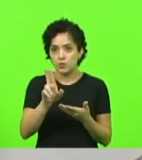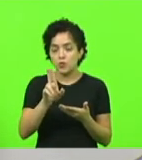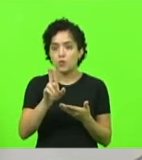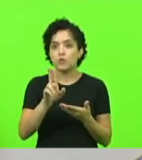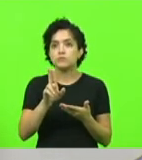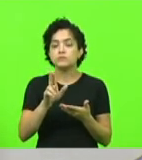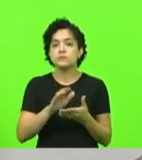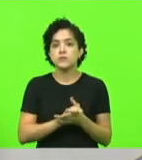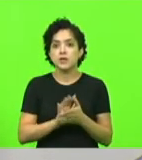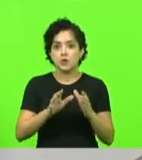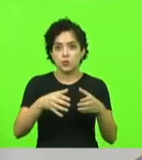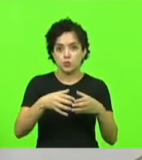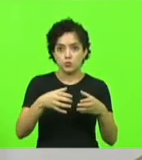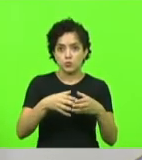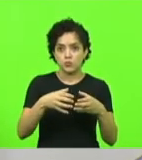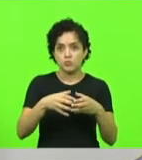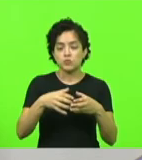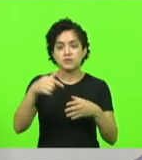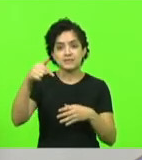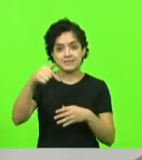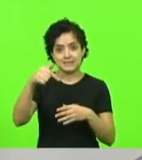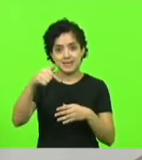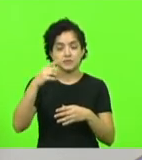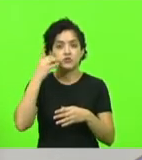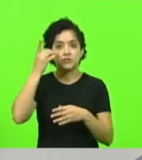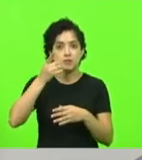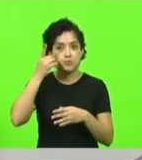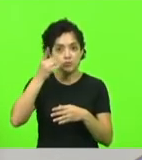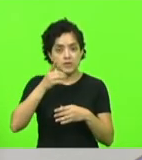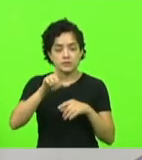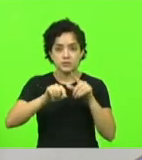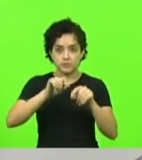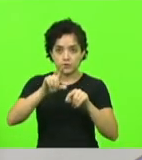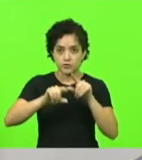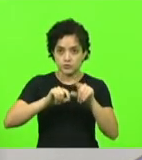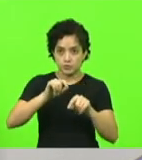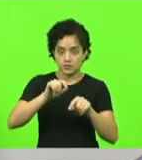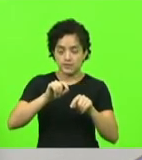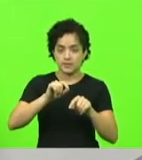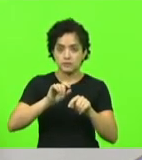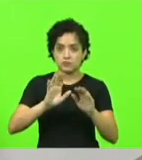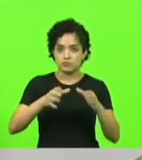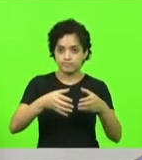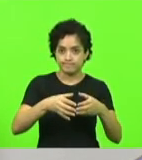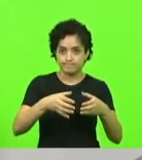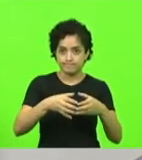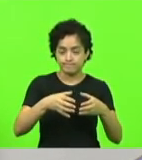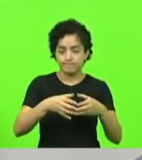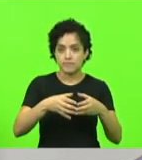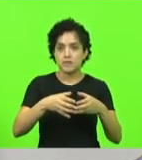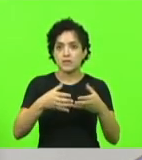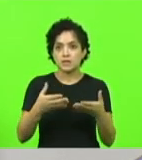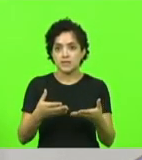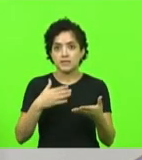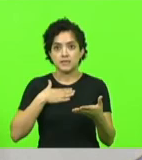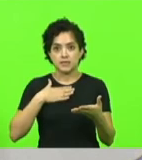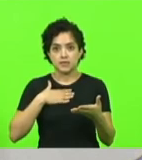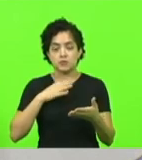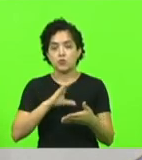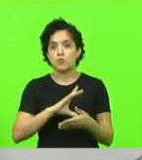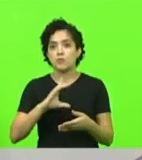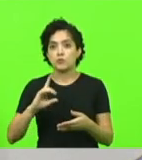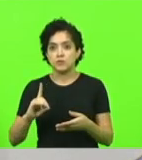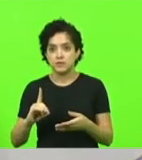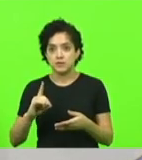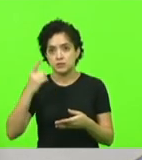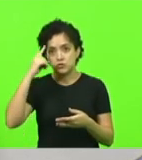de 7 deputados escolhidos por 3 comissões, comissão esta que eu coordenei. Dia